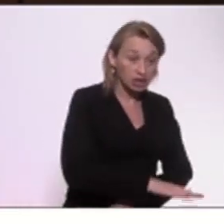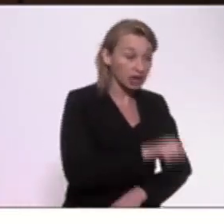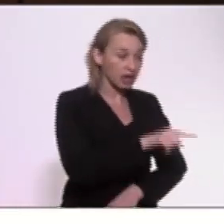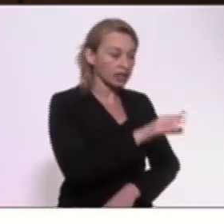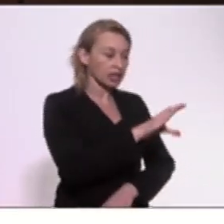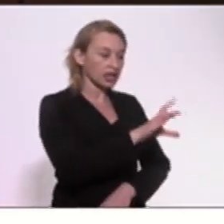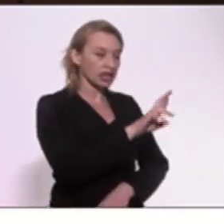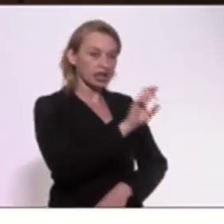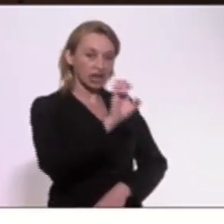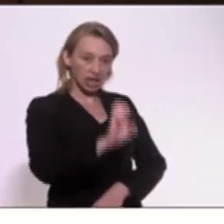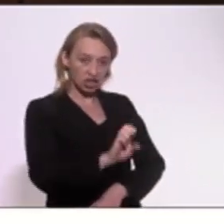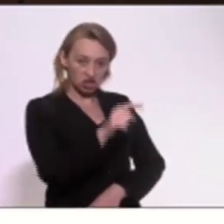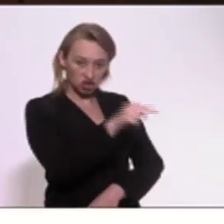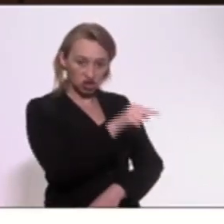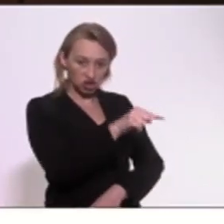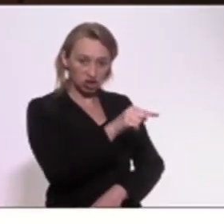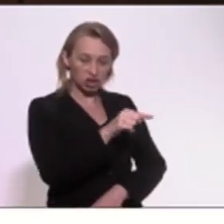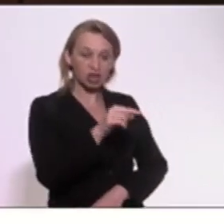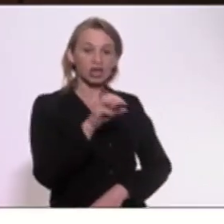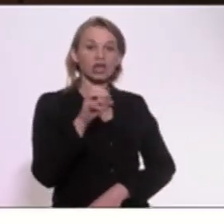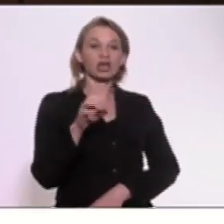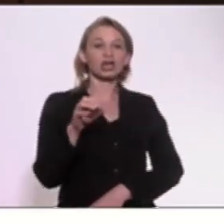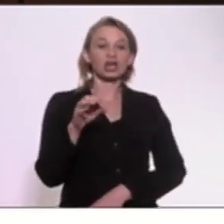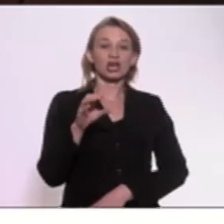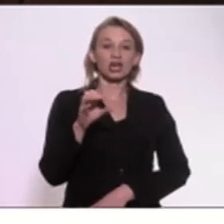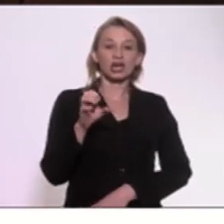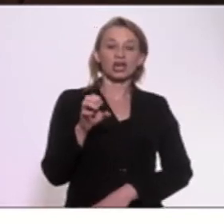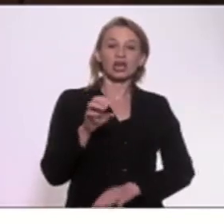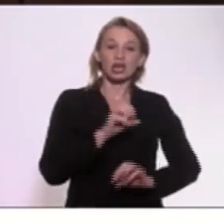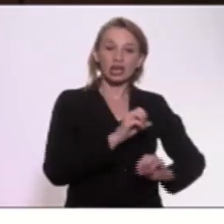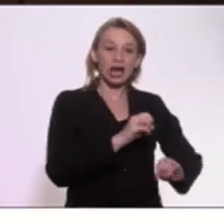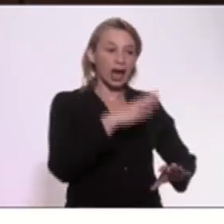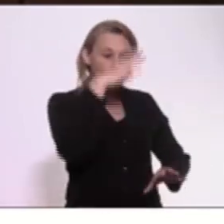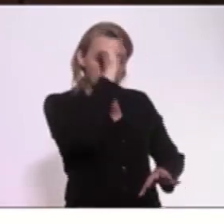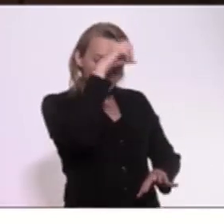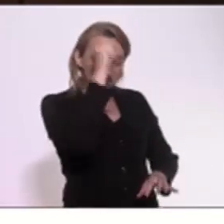creche, que na educação infantil, aprende a colorir,